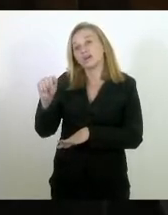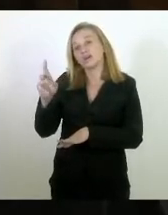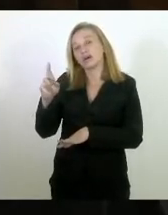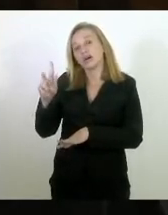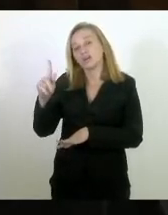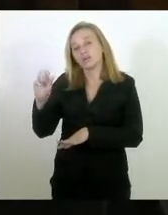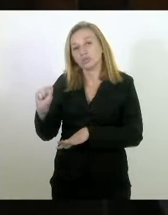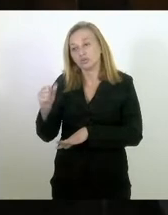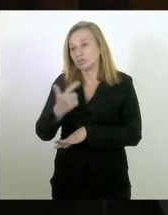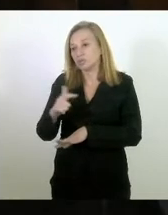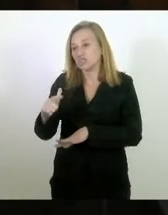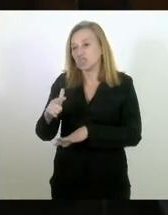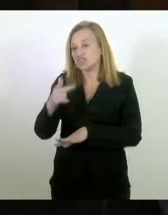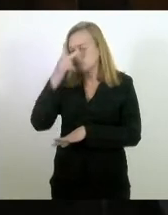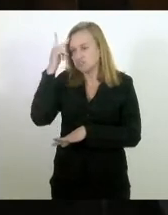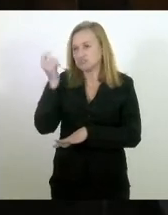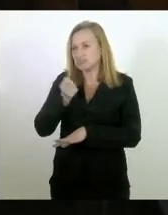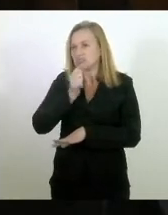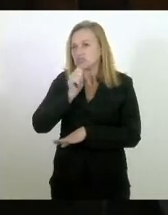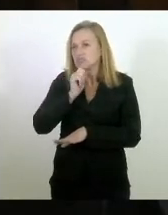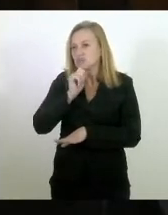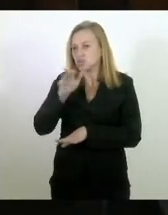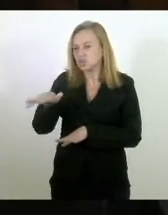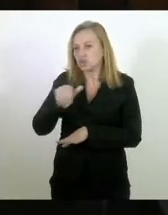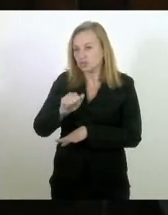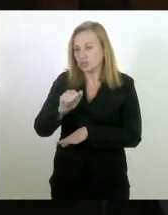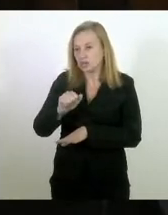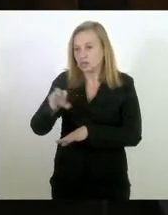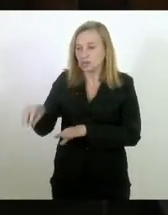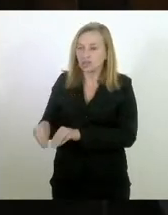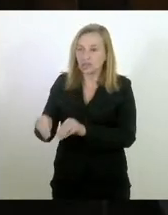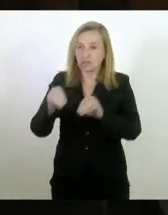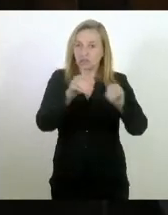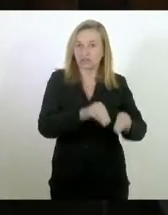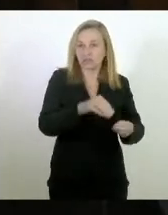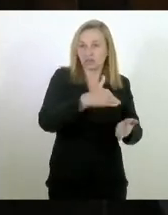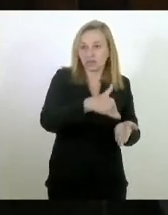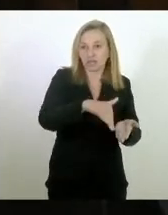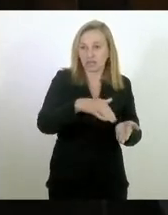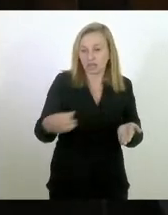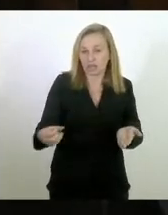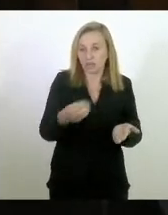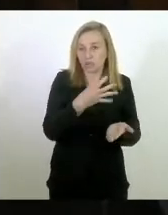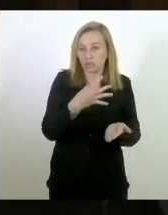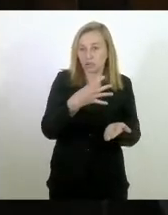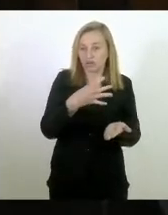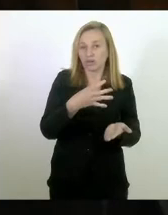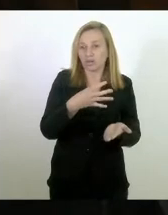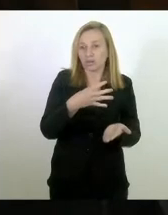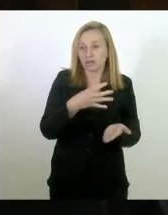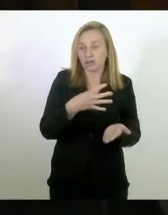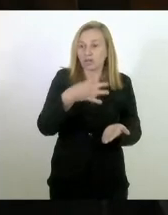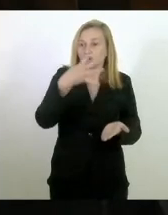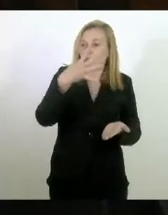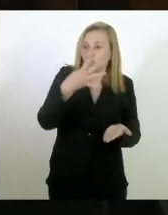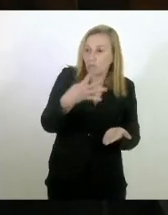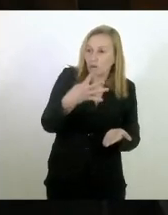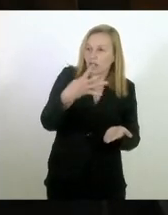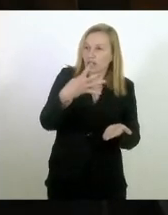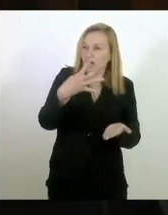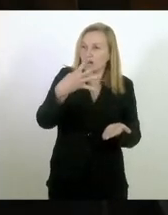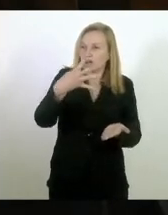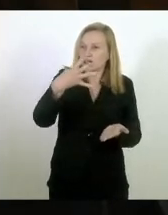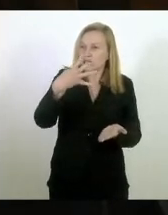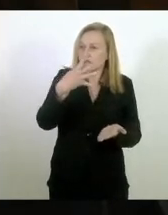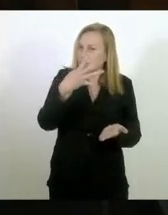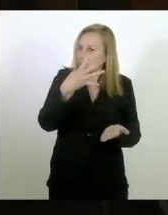ninguém nomeado e transferir para essa nova secretaria nada mais nada menos que 40